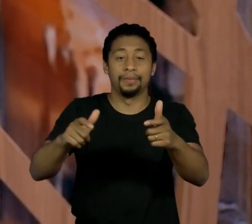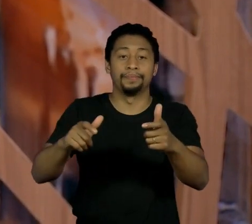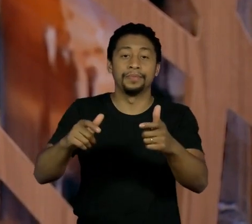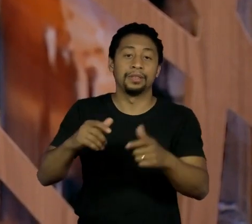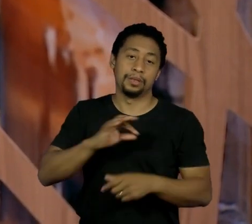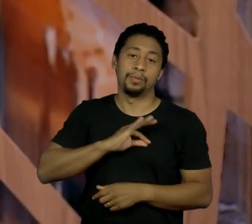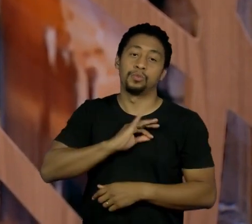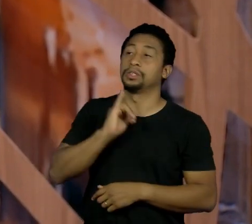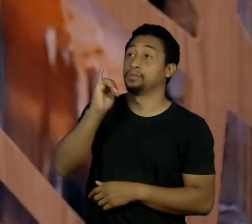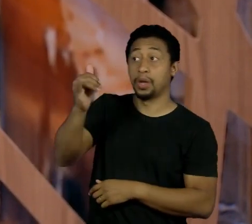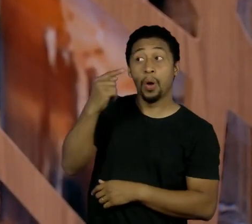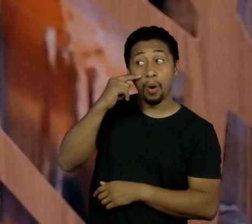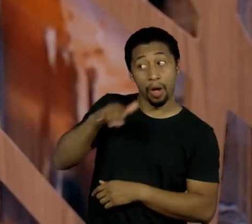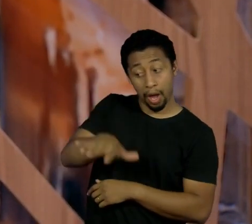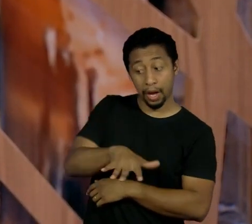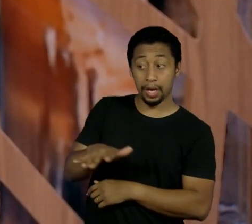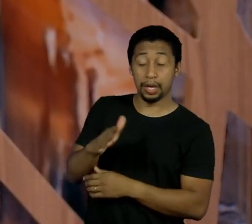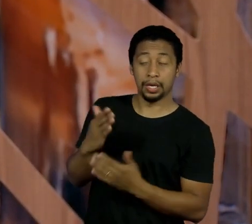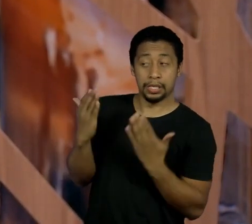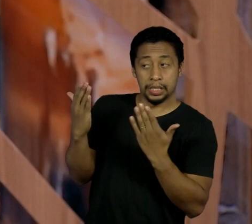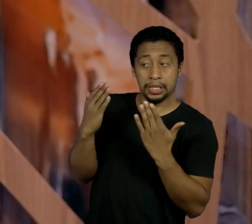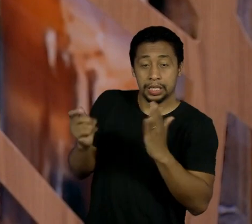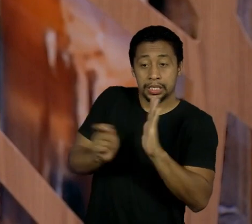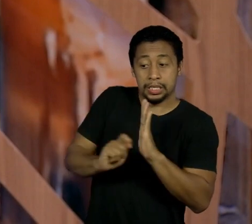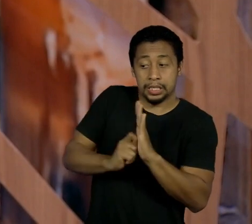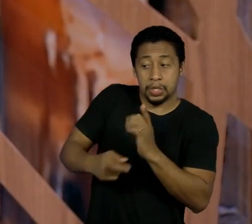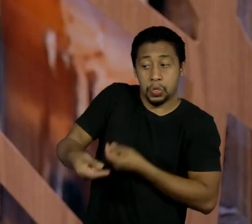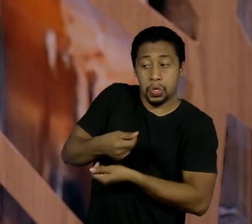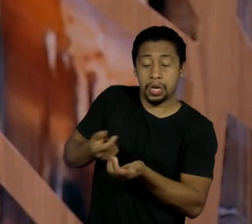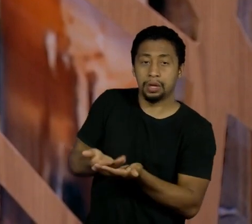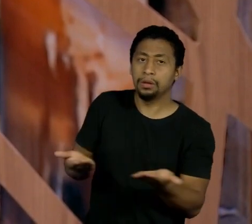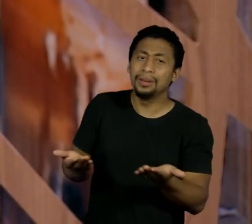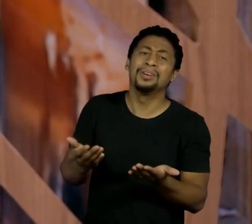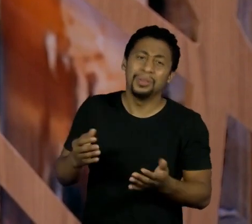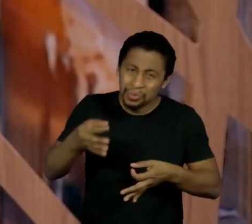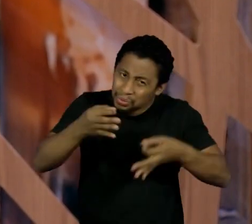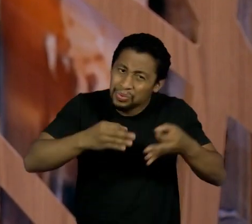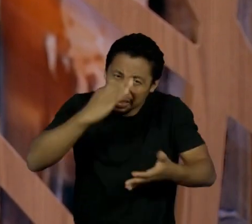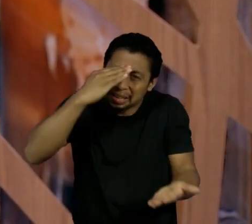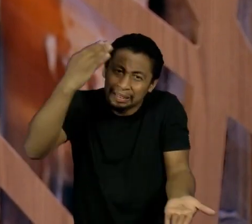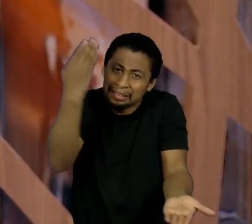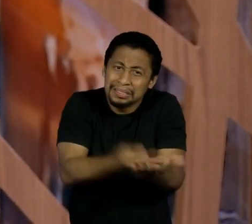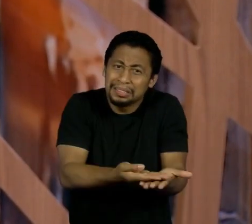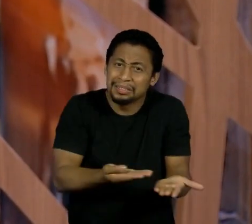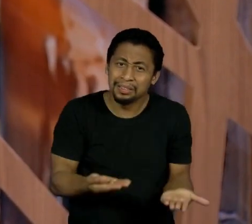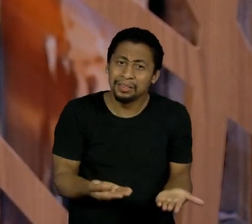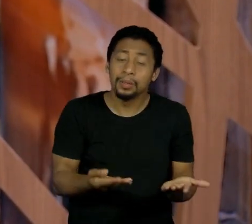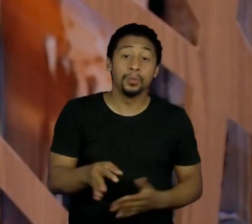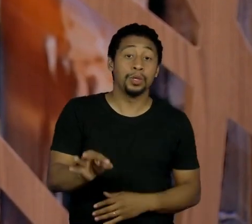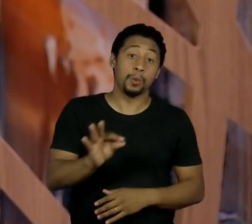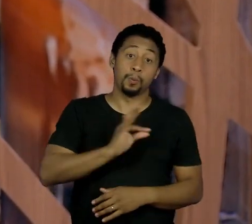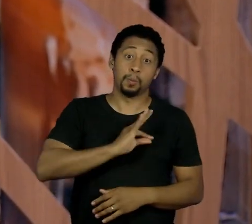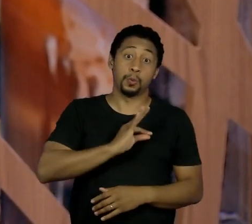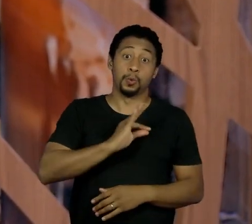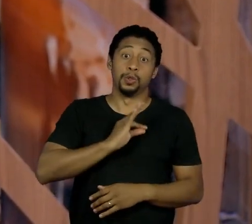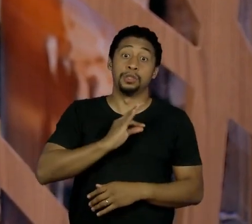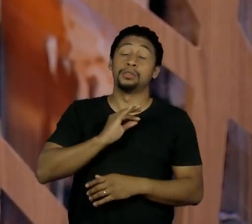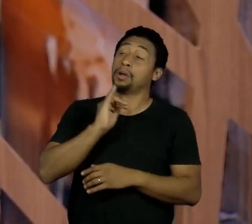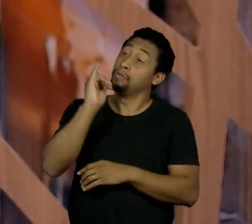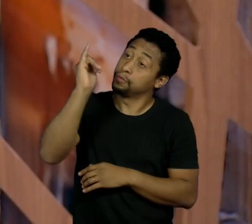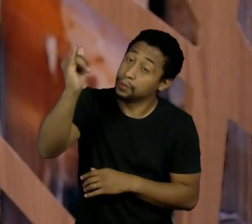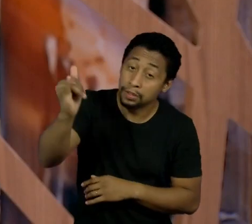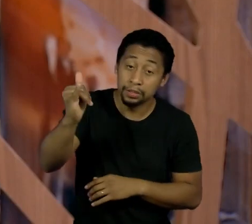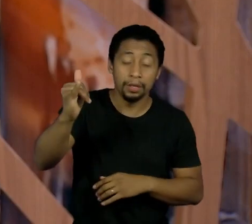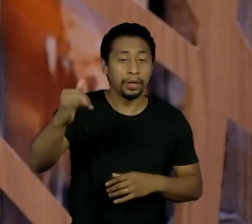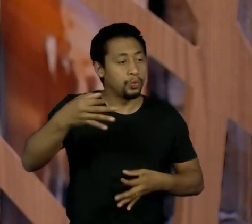fundada suspeita de tráfico de drogas, o juiz ele vai acreditar, porque na realidade a palavra do policial, entre aspas, tem uma fé pública e não